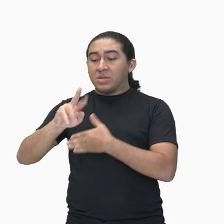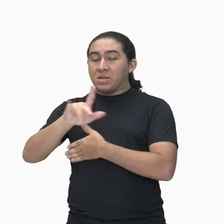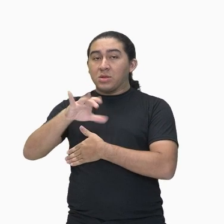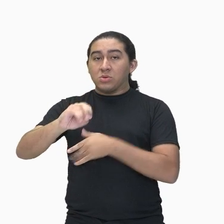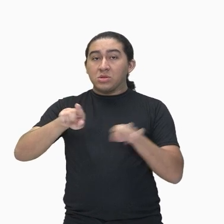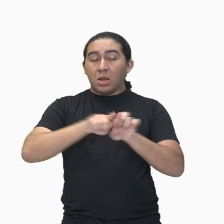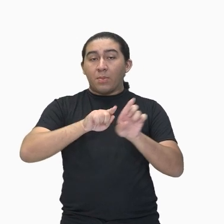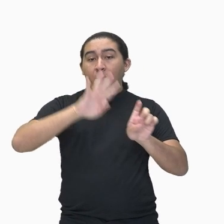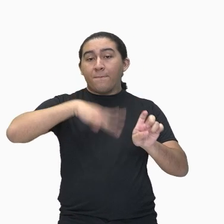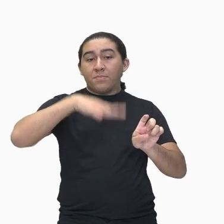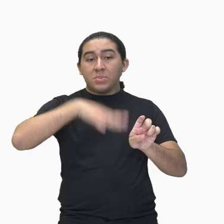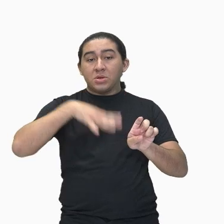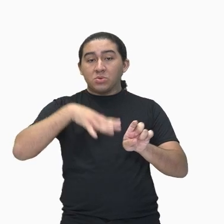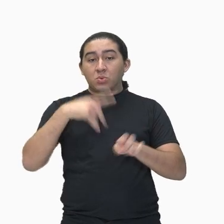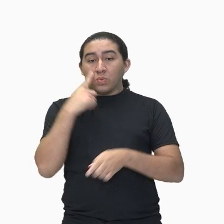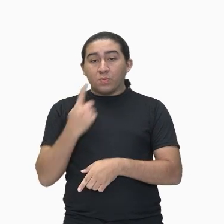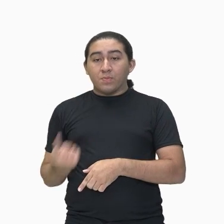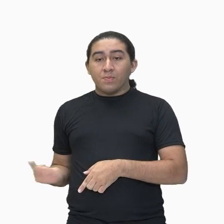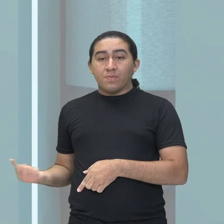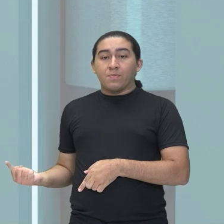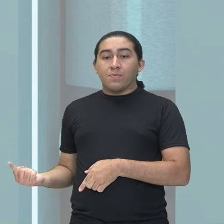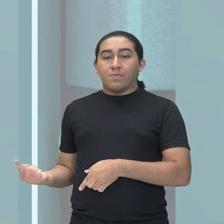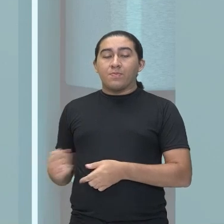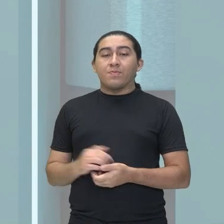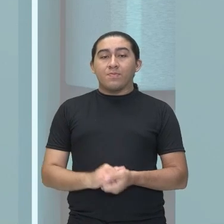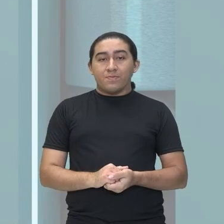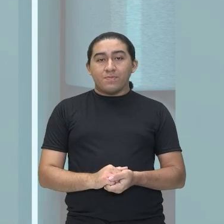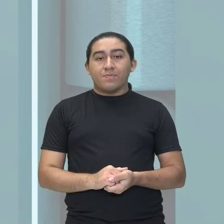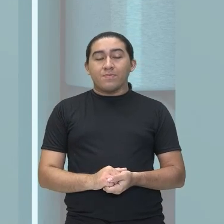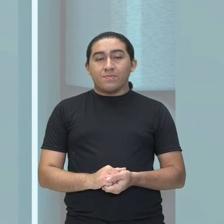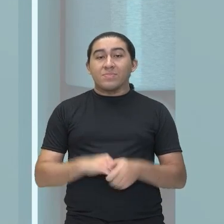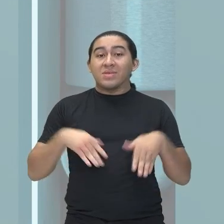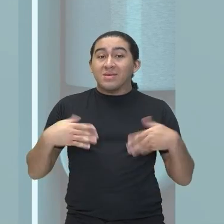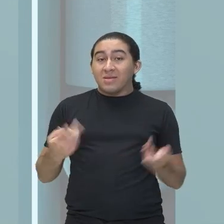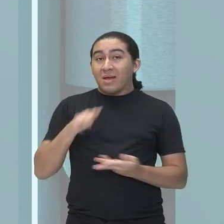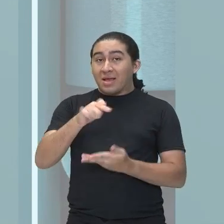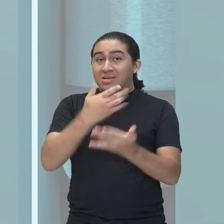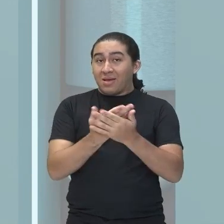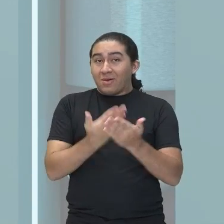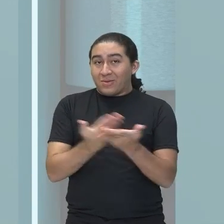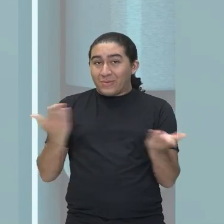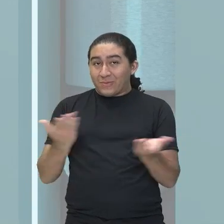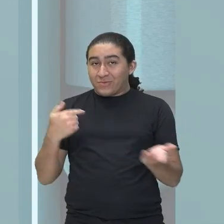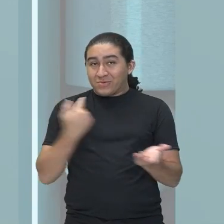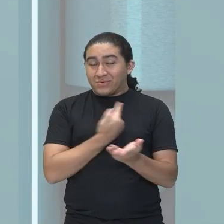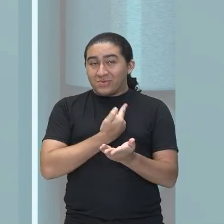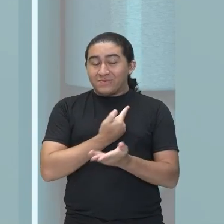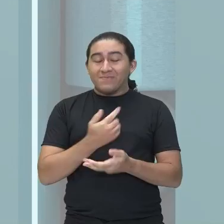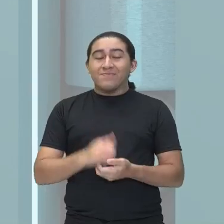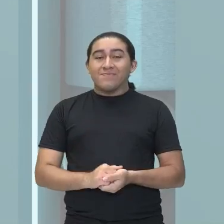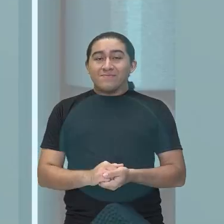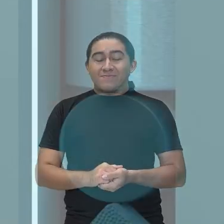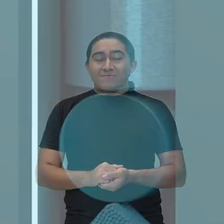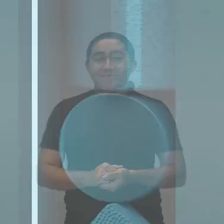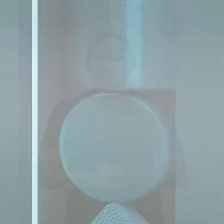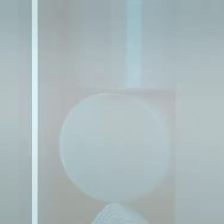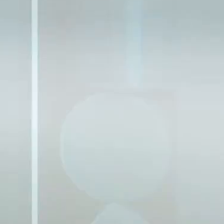bom selvagem e o Uruguai. Então, esta é a aula que vamos ter hoje. Vamos